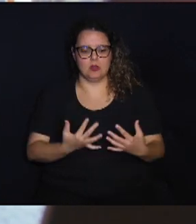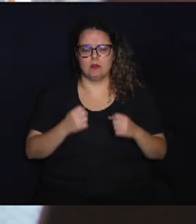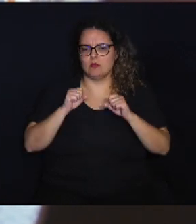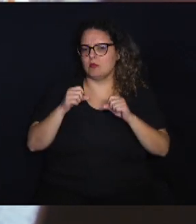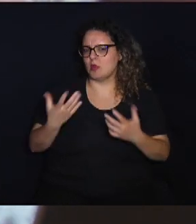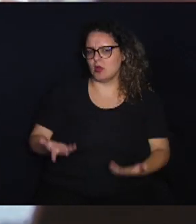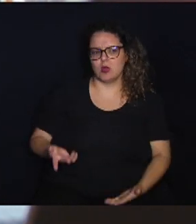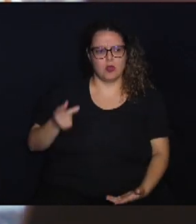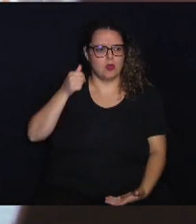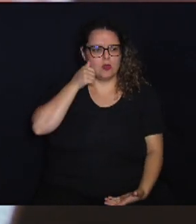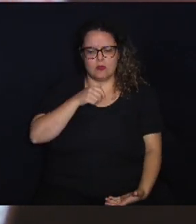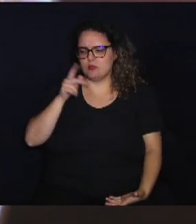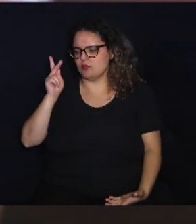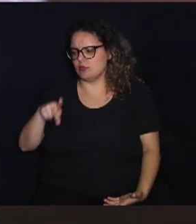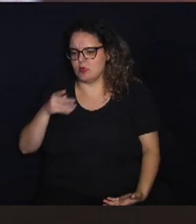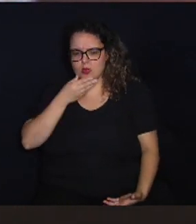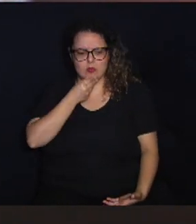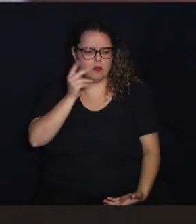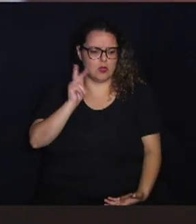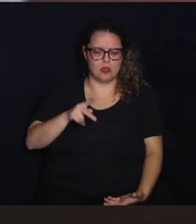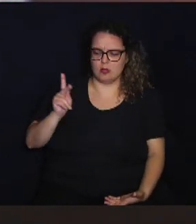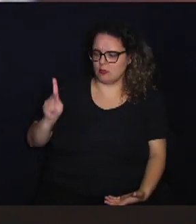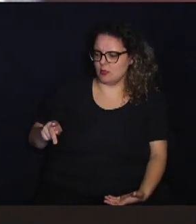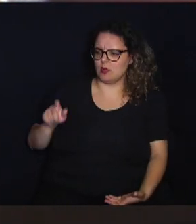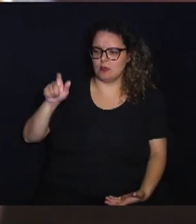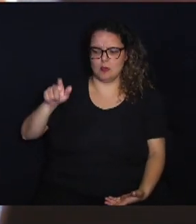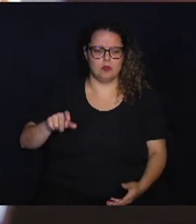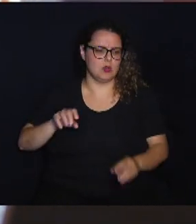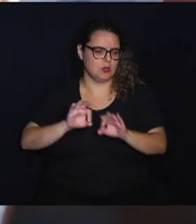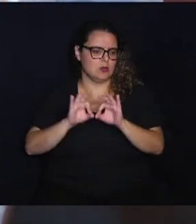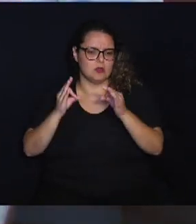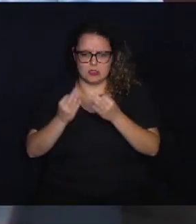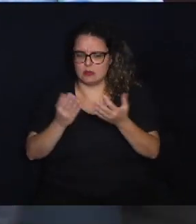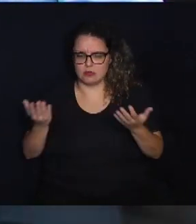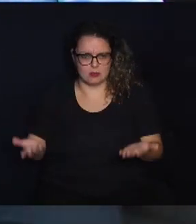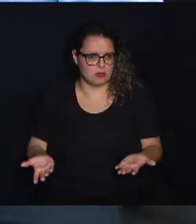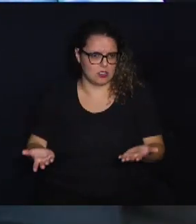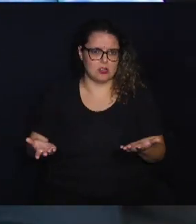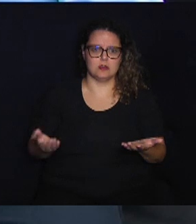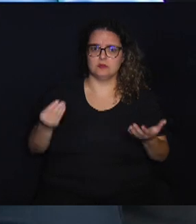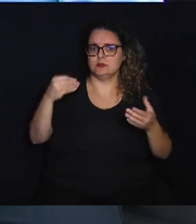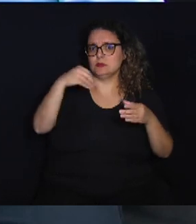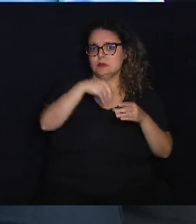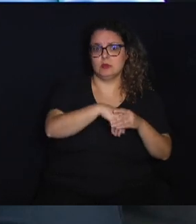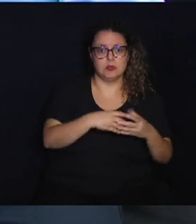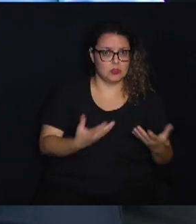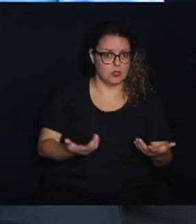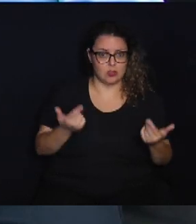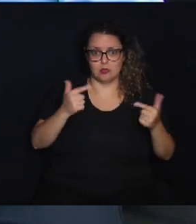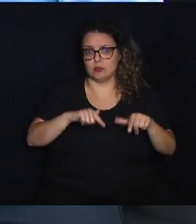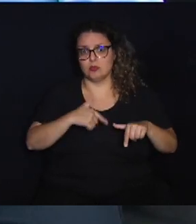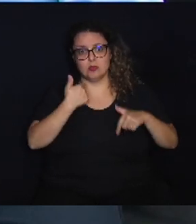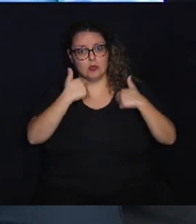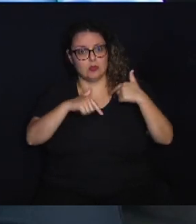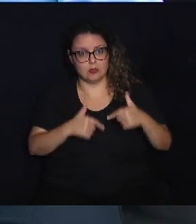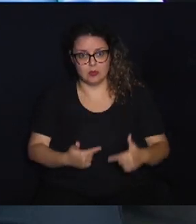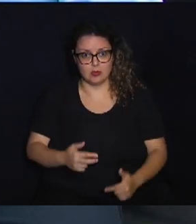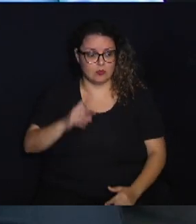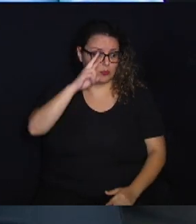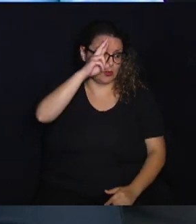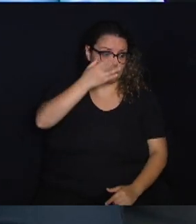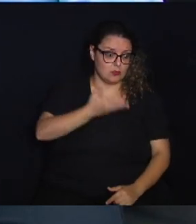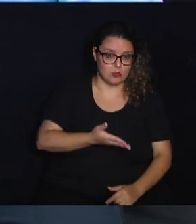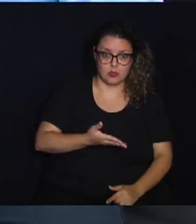um professor, pode ser para uma pessoa da família, pode ser dentro do local de trabalho, para um chefe,